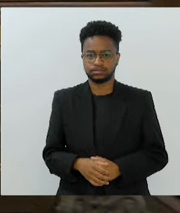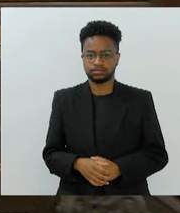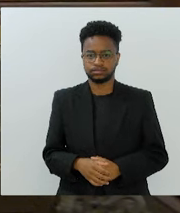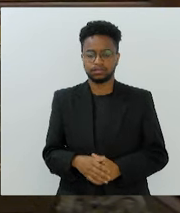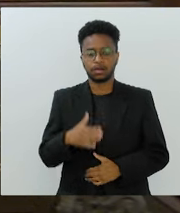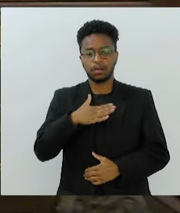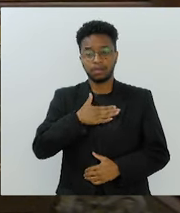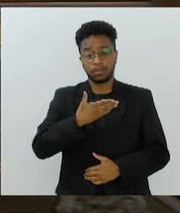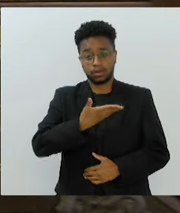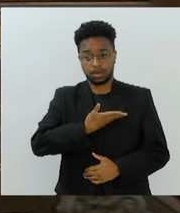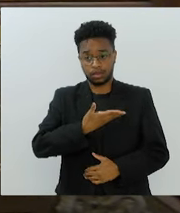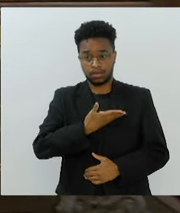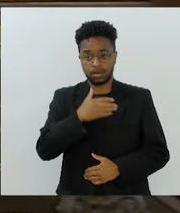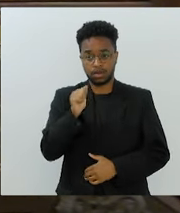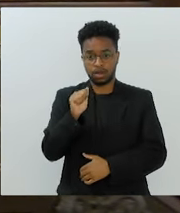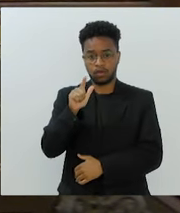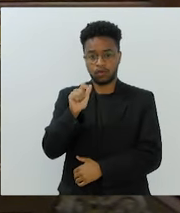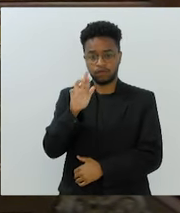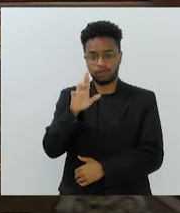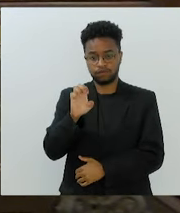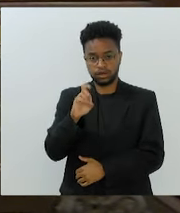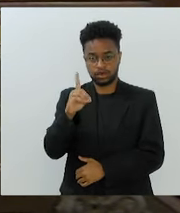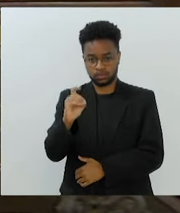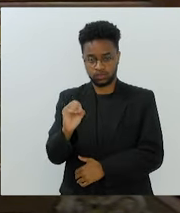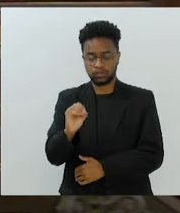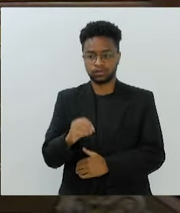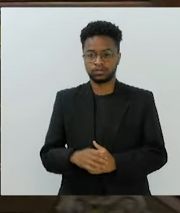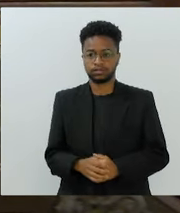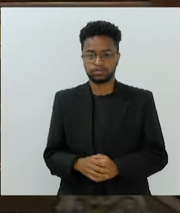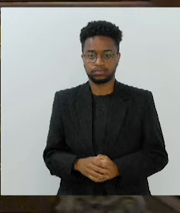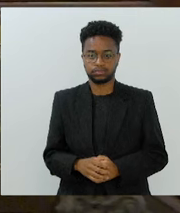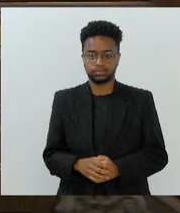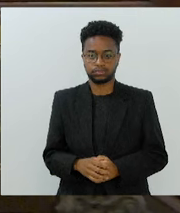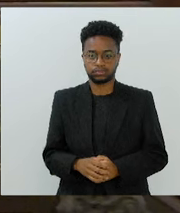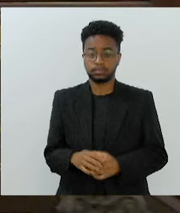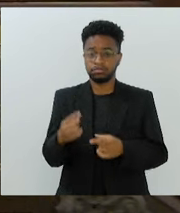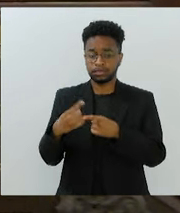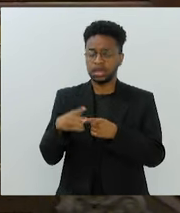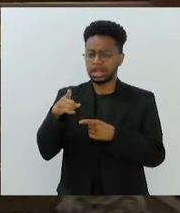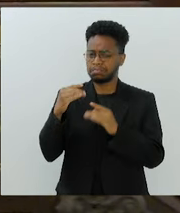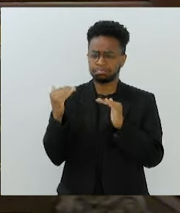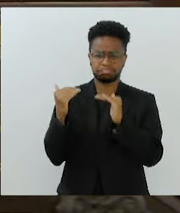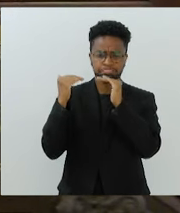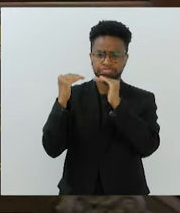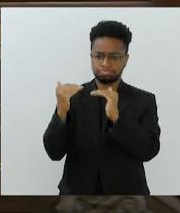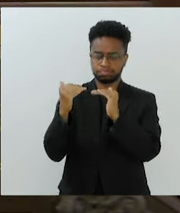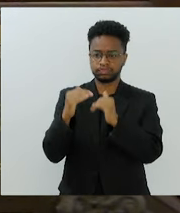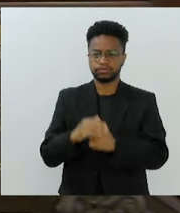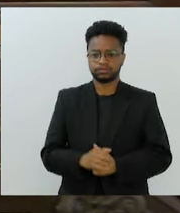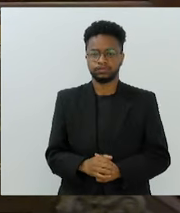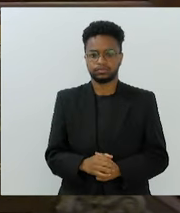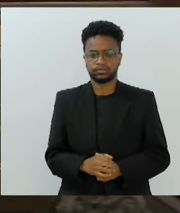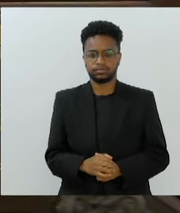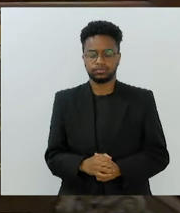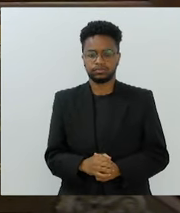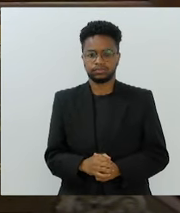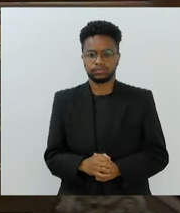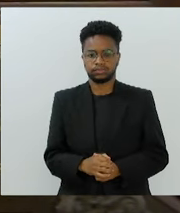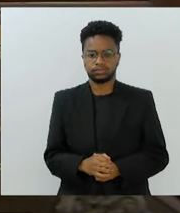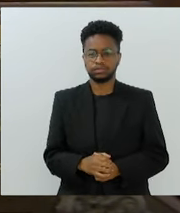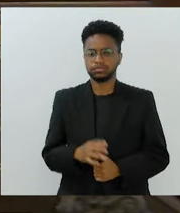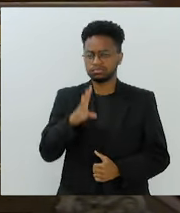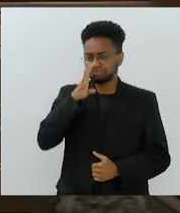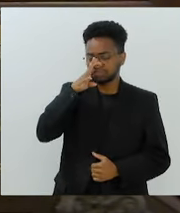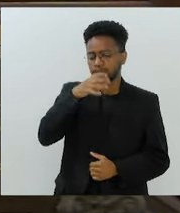amigo Alfredo Sirkis. Sirkis, um gigante. Sirkis, um